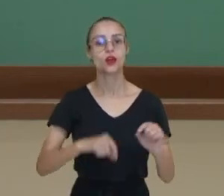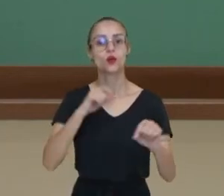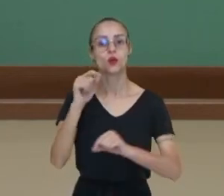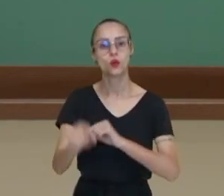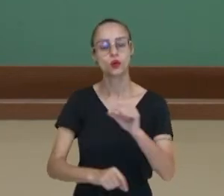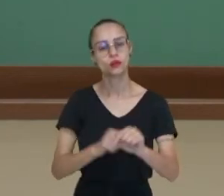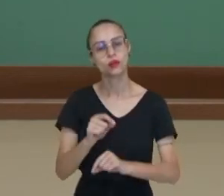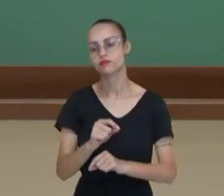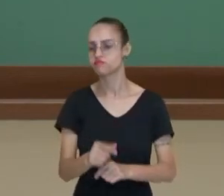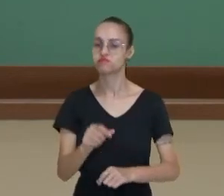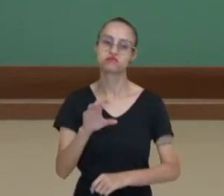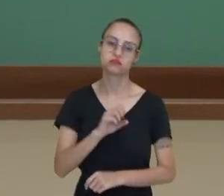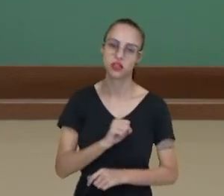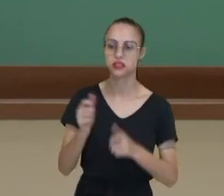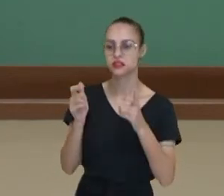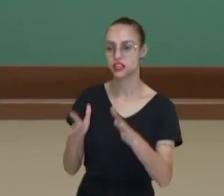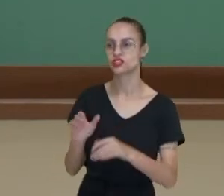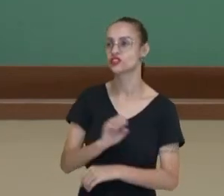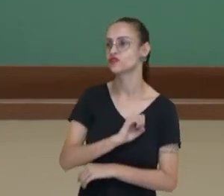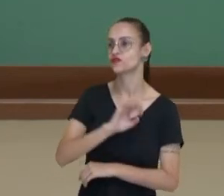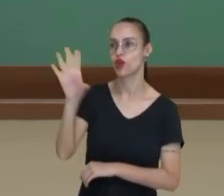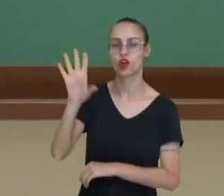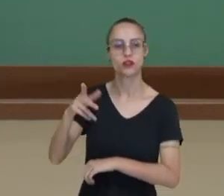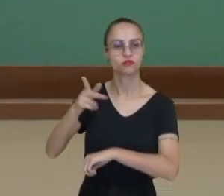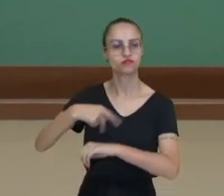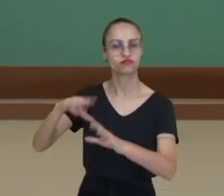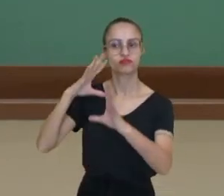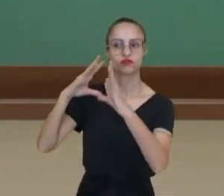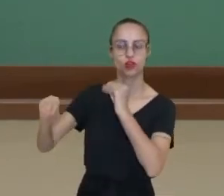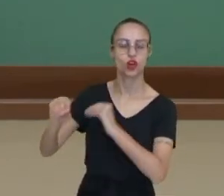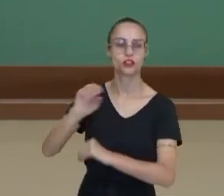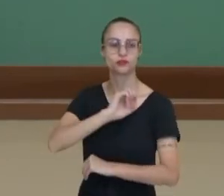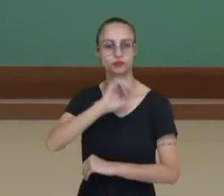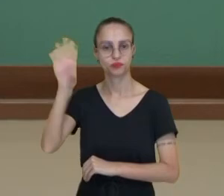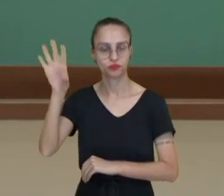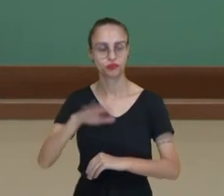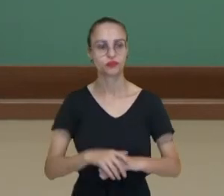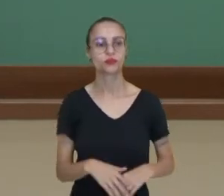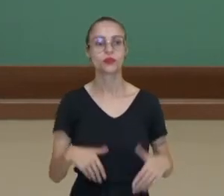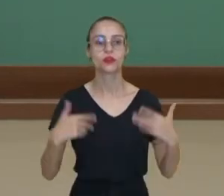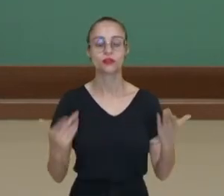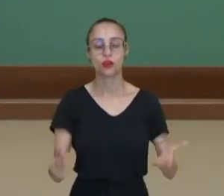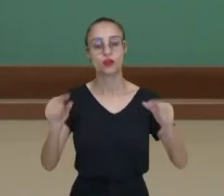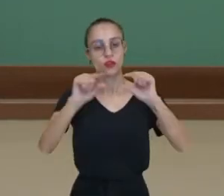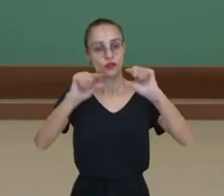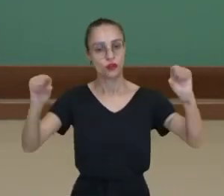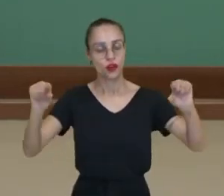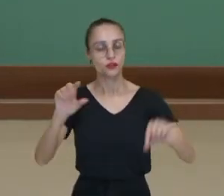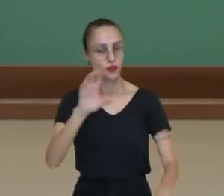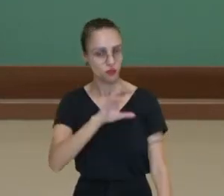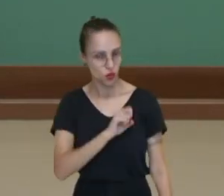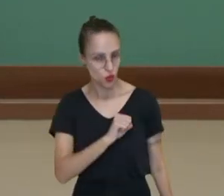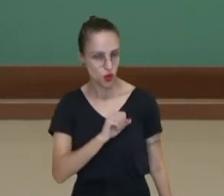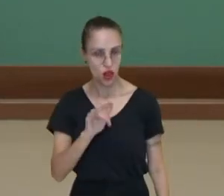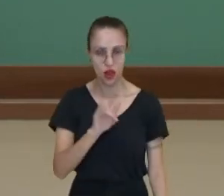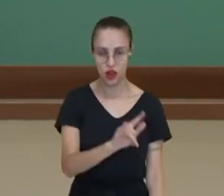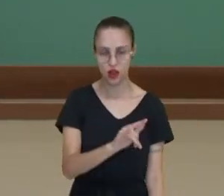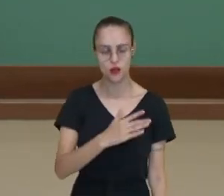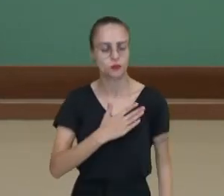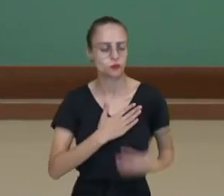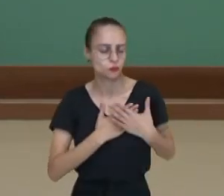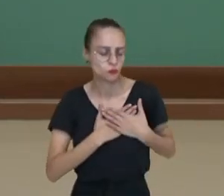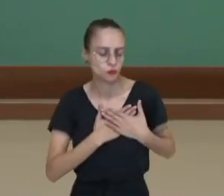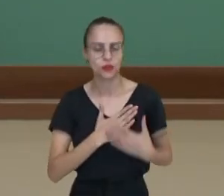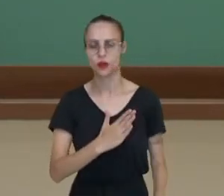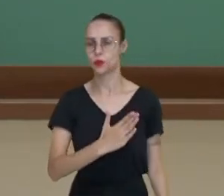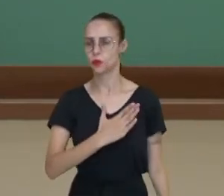governo brasileiro que iam viver em outro país para fugir da perseguição no Brasil. Então, frases aí de amor ao país, de nacionalismo extremo,